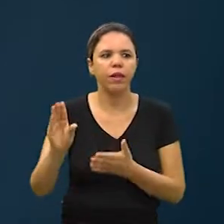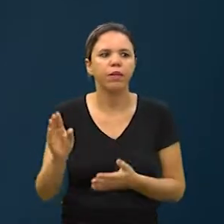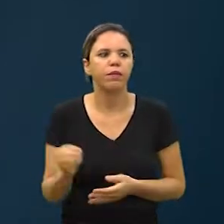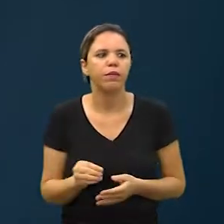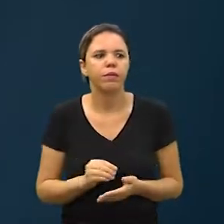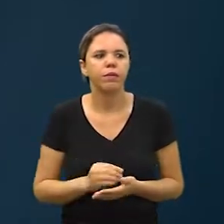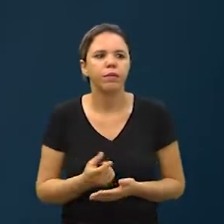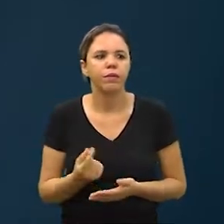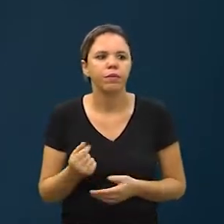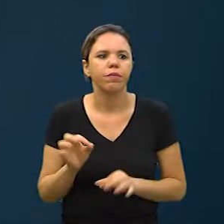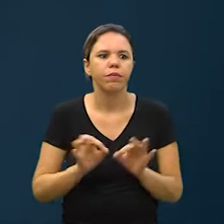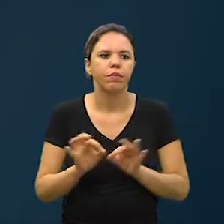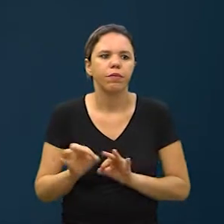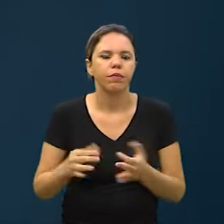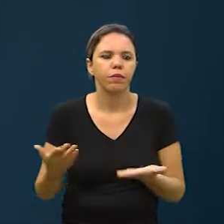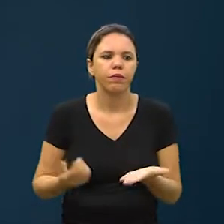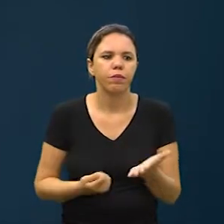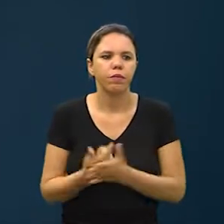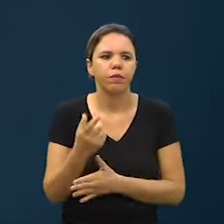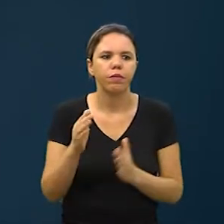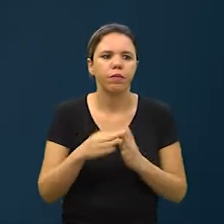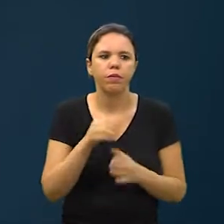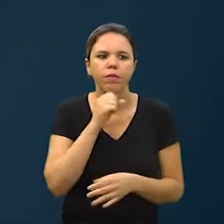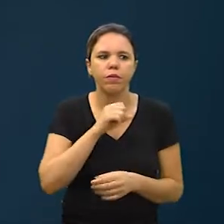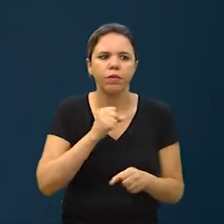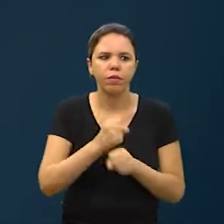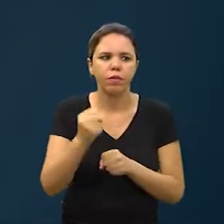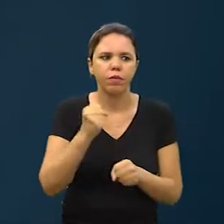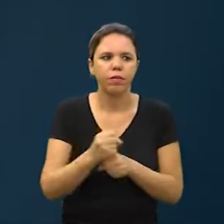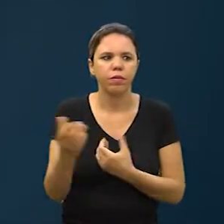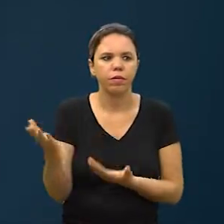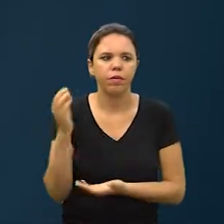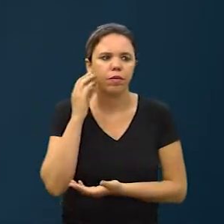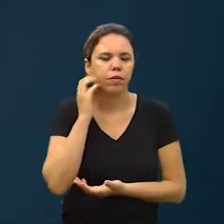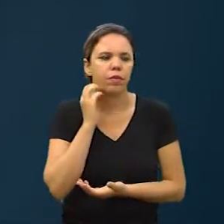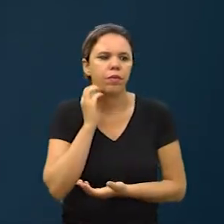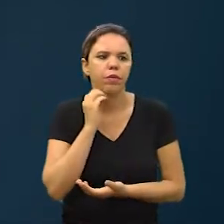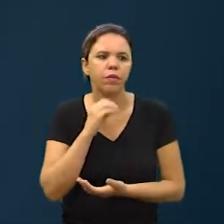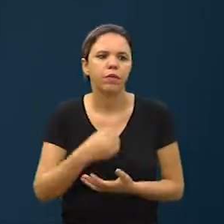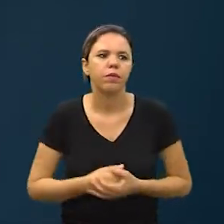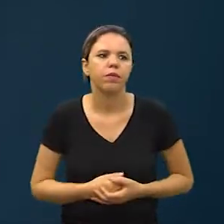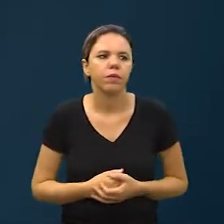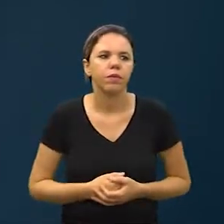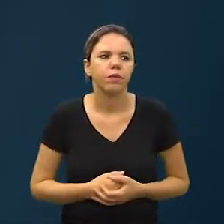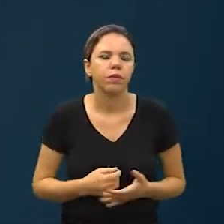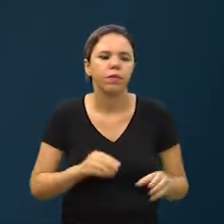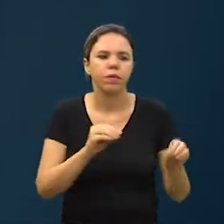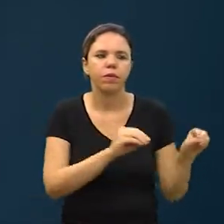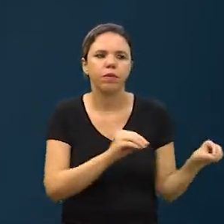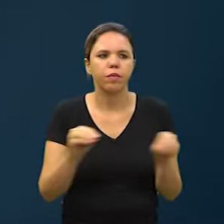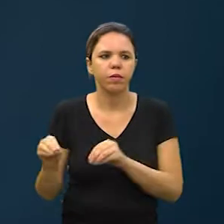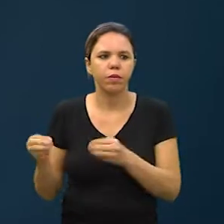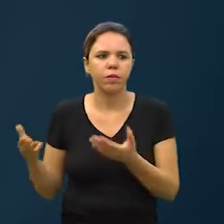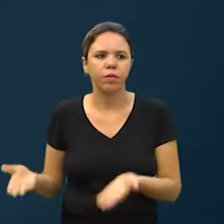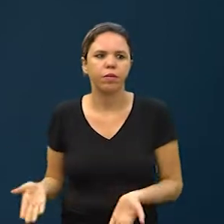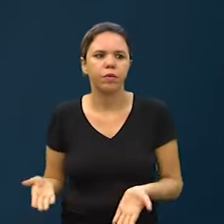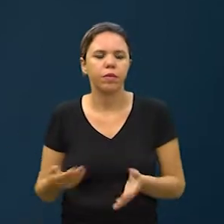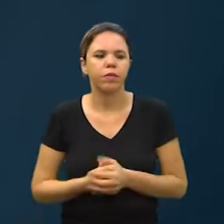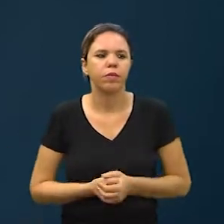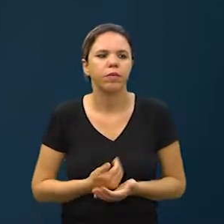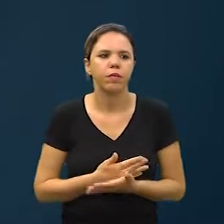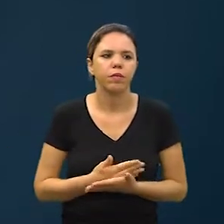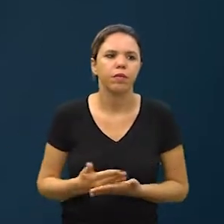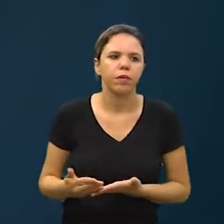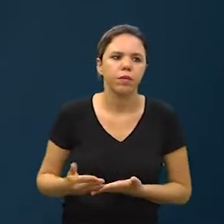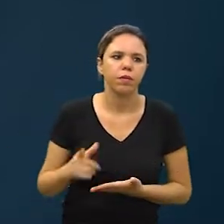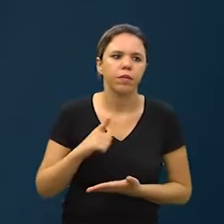investimentos aqui nos Estados Unidos nesse formato, comprando casas antigas, reformando. E aí, quando eu mudei para cá,